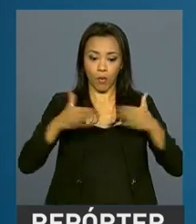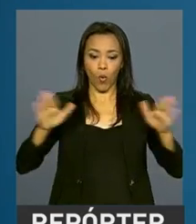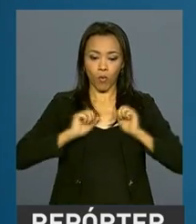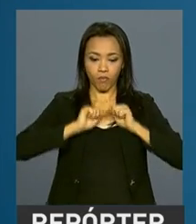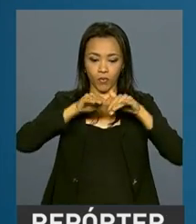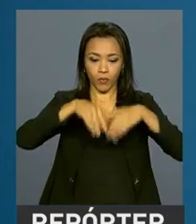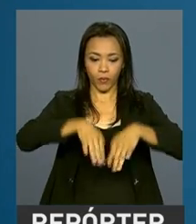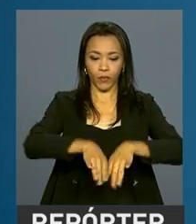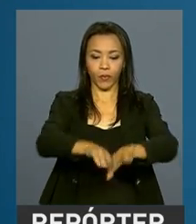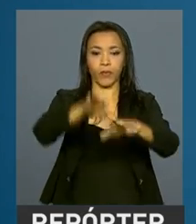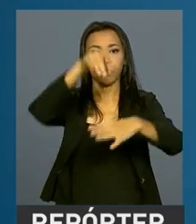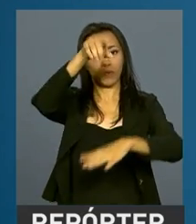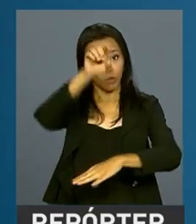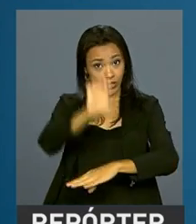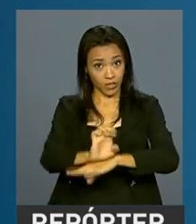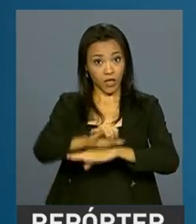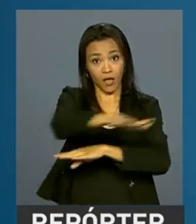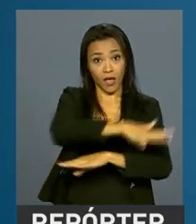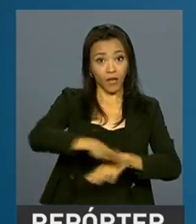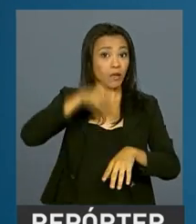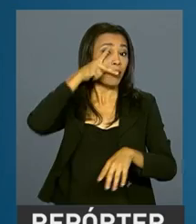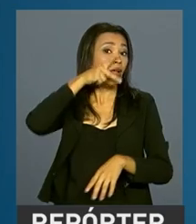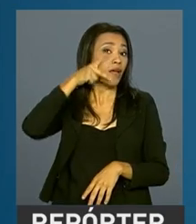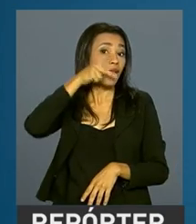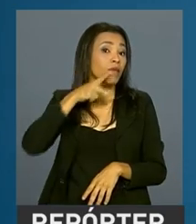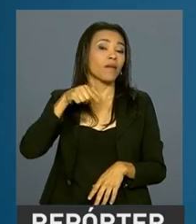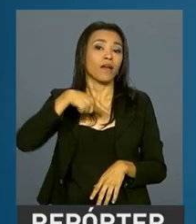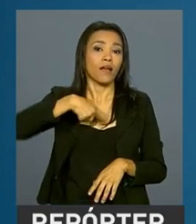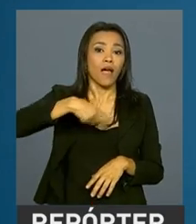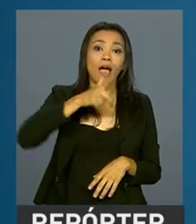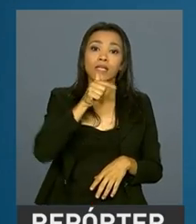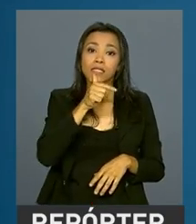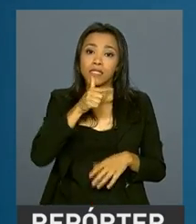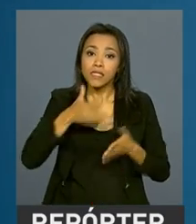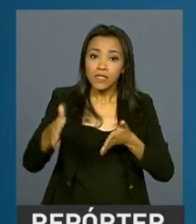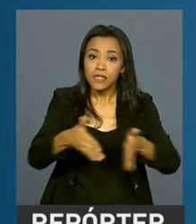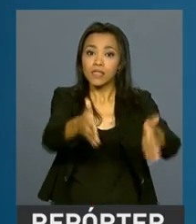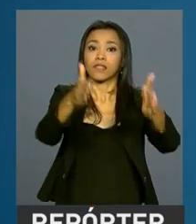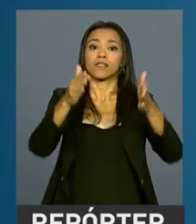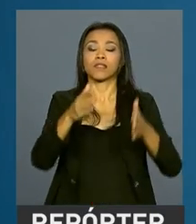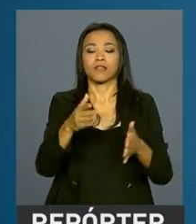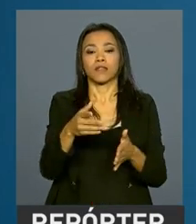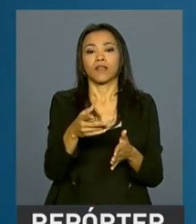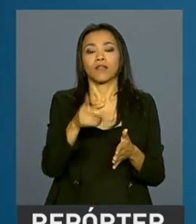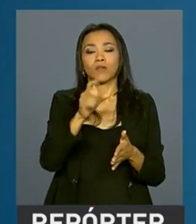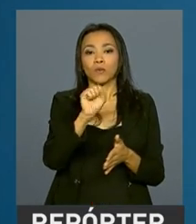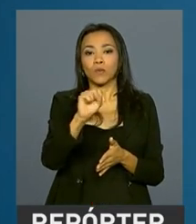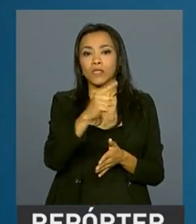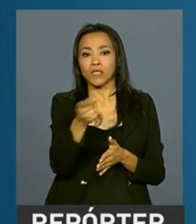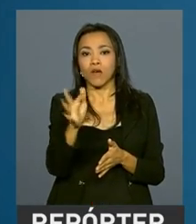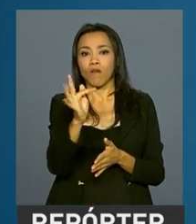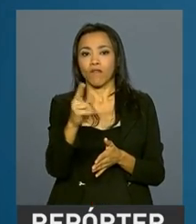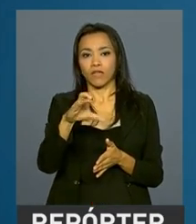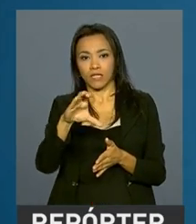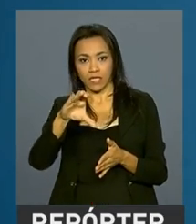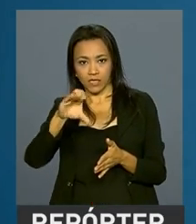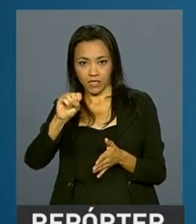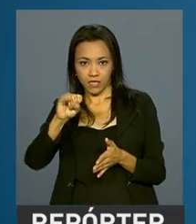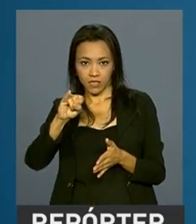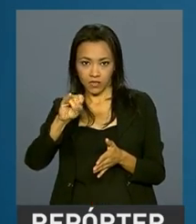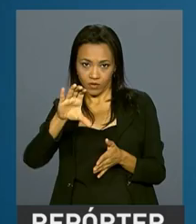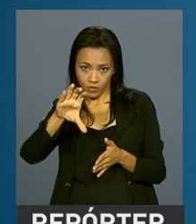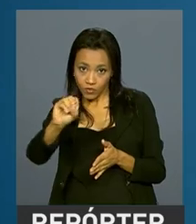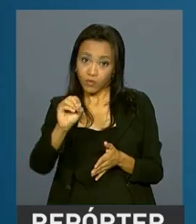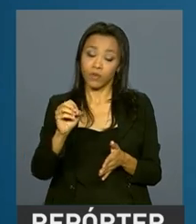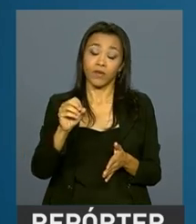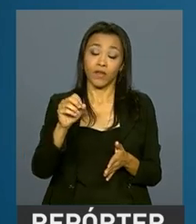na Paraíba. As águas do São Francisco trarão, como me dizia no caminho